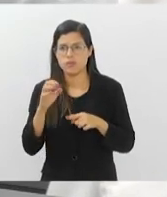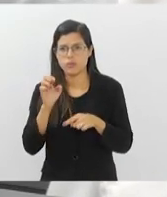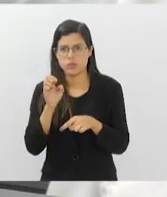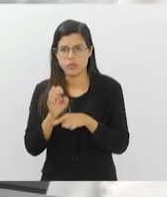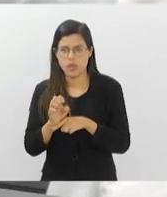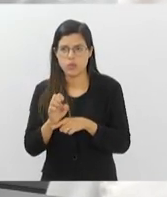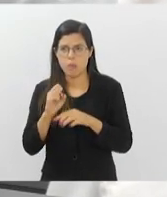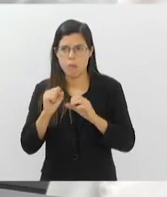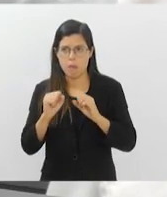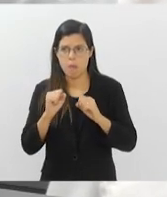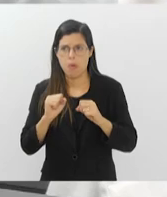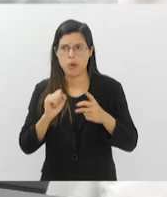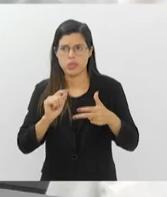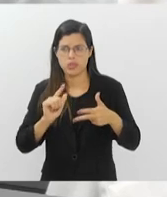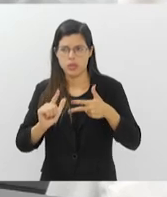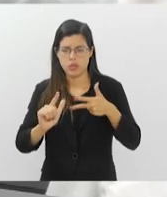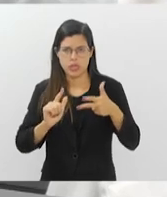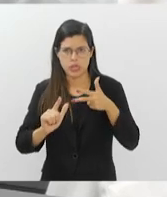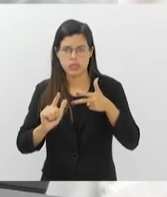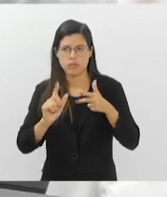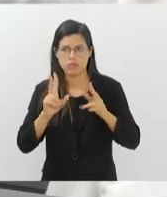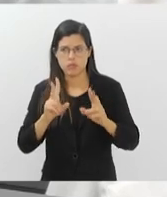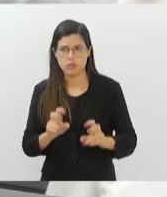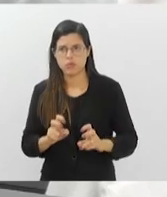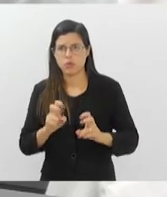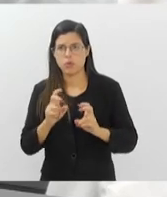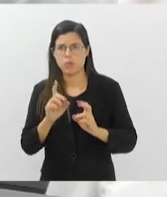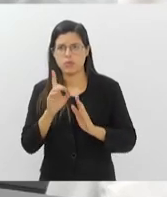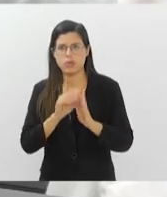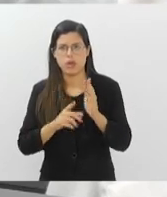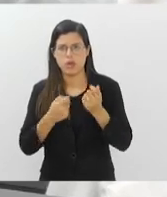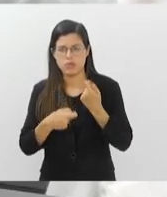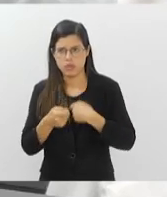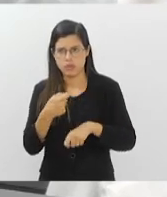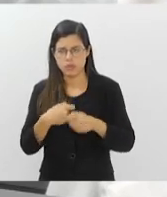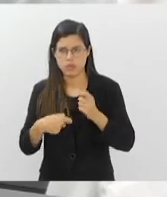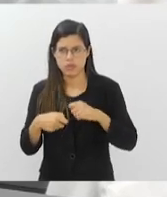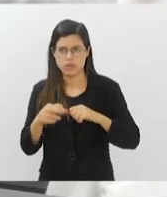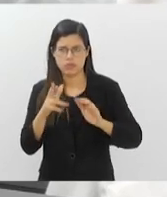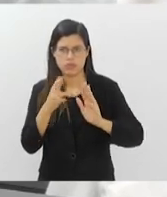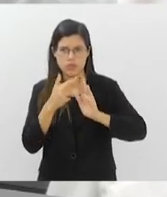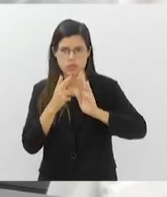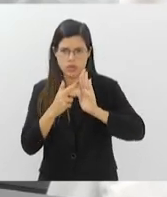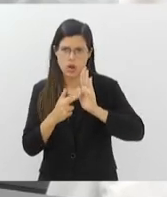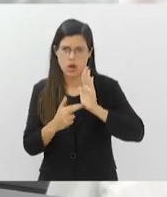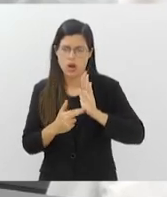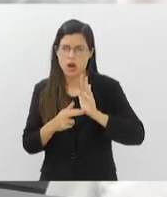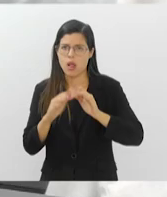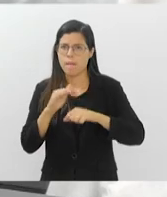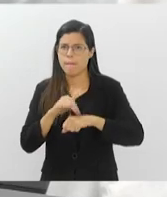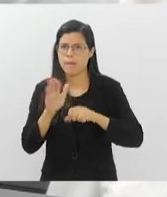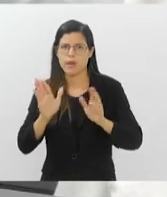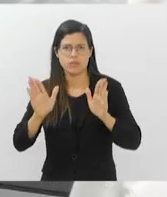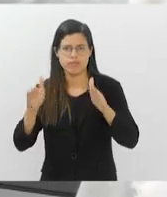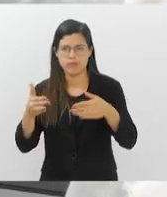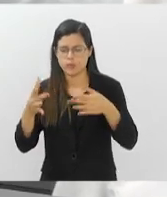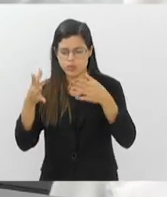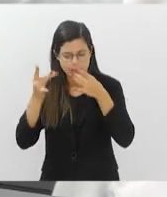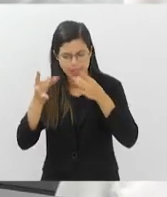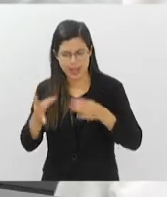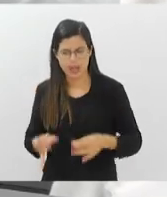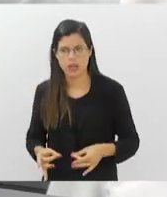competência para legislar sobre direito administrativo nas normas mais específicas. Ele consegue